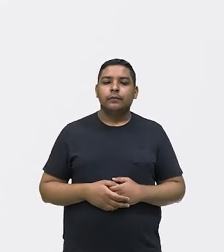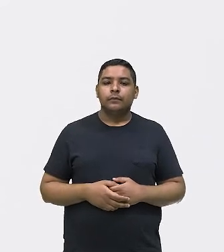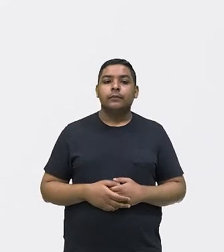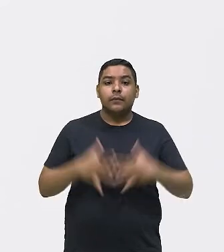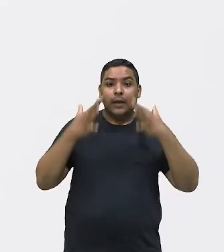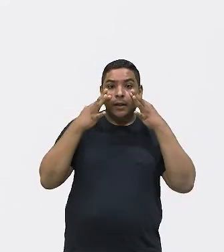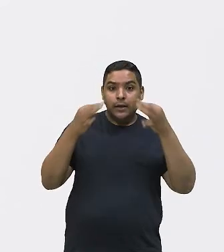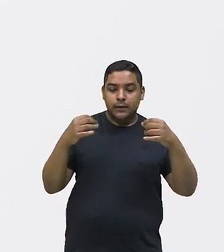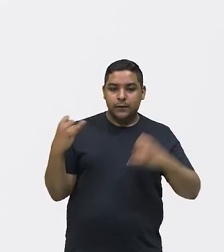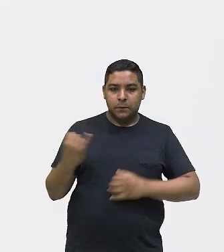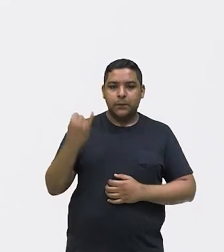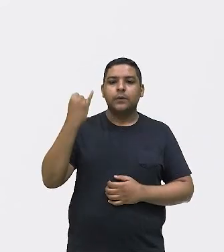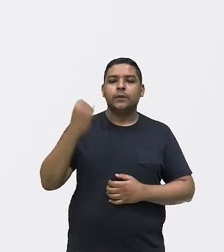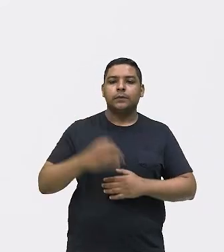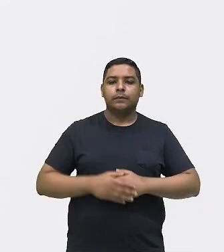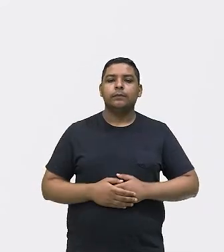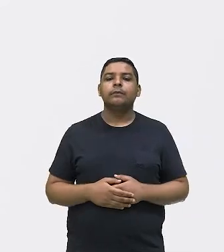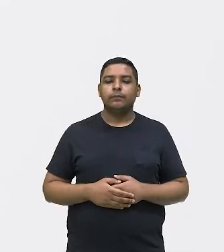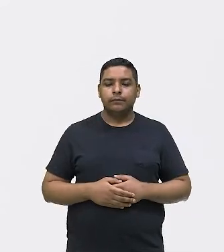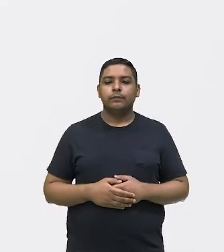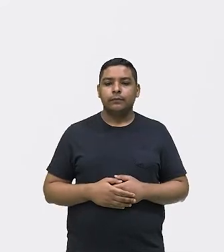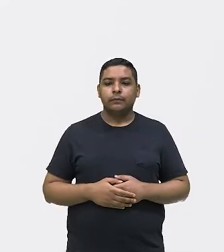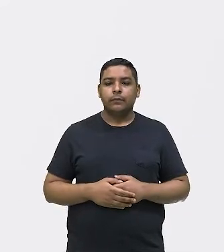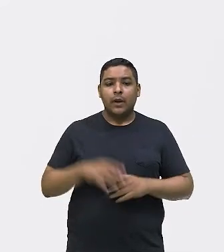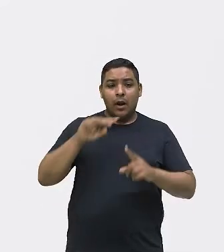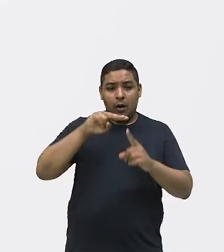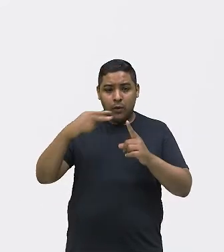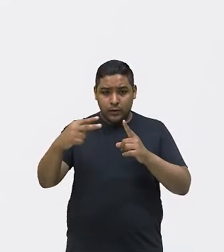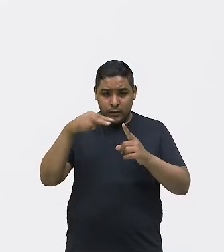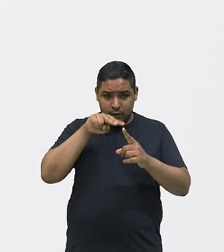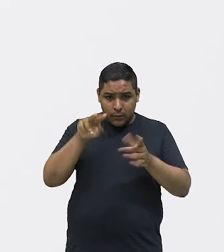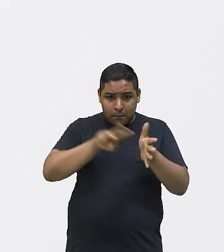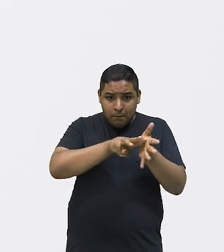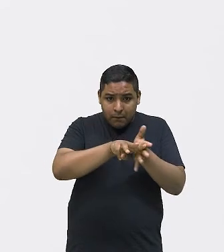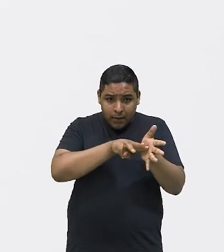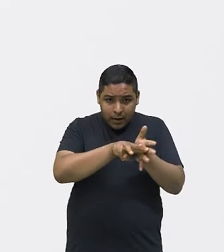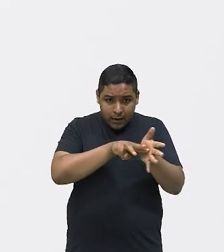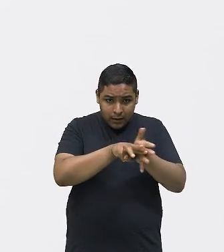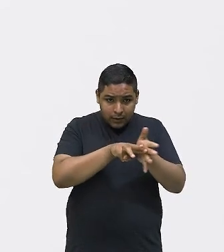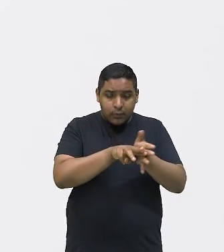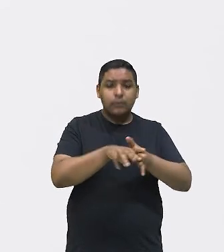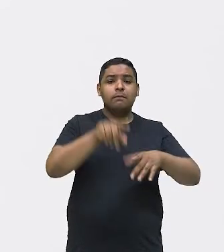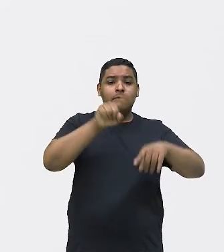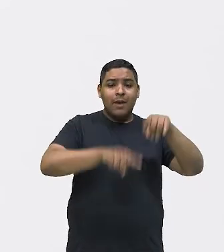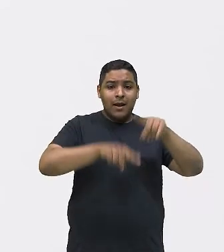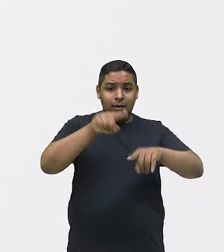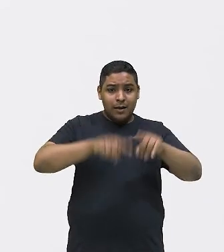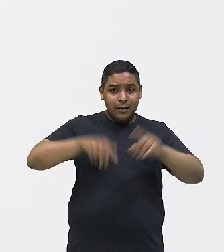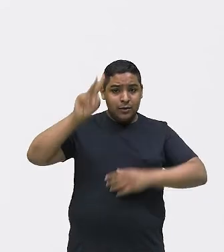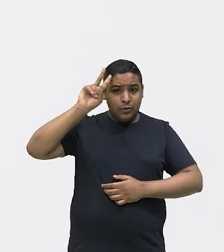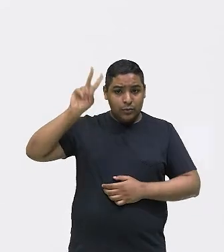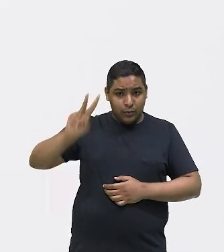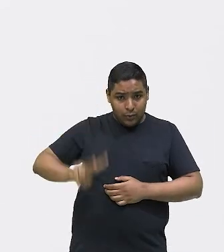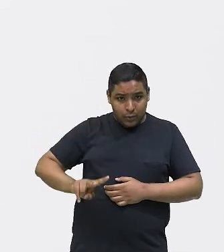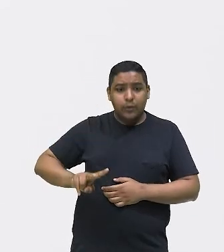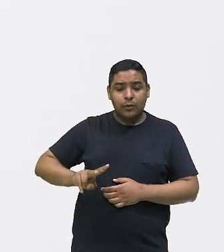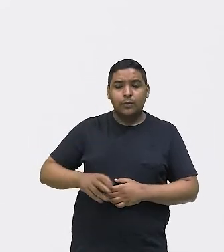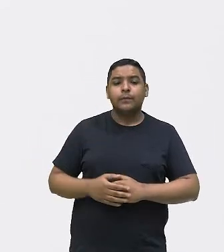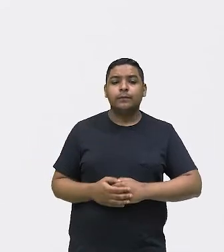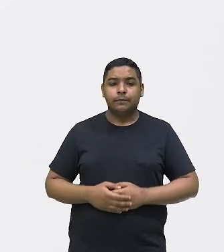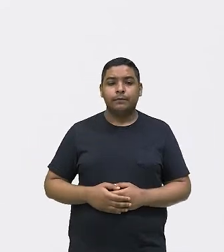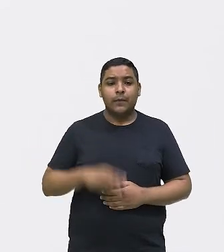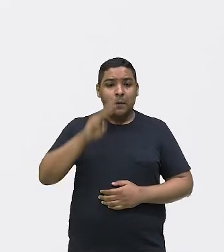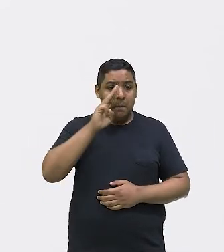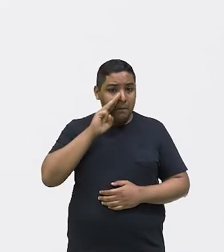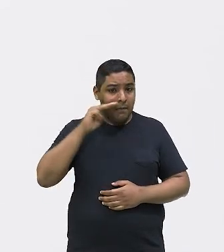bastante atenção. De acordo com a concepção do método materialista histórico fundamentada